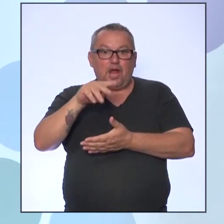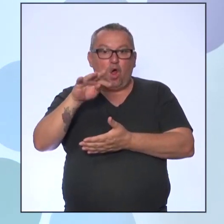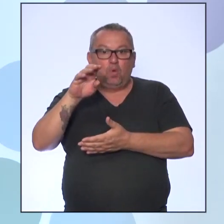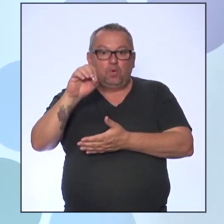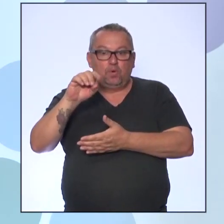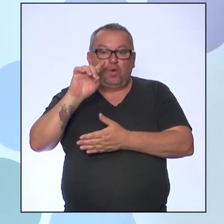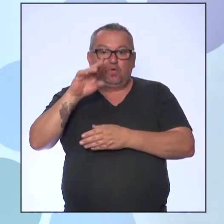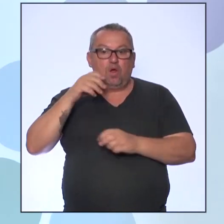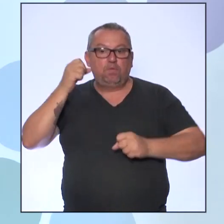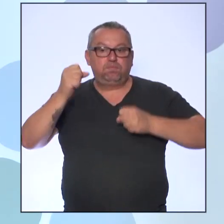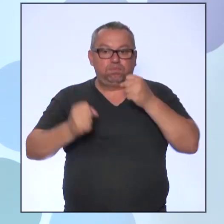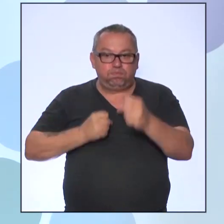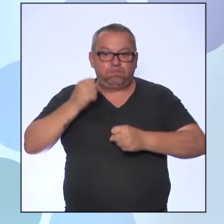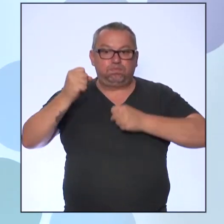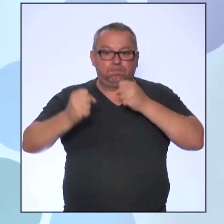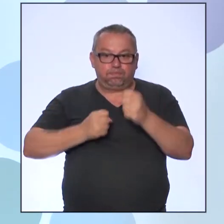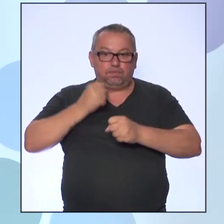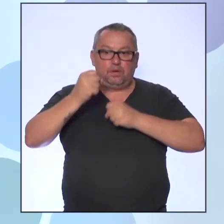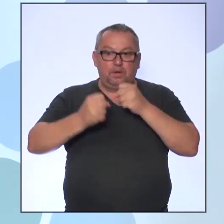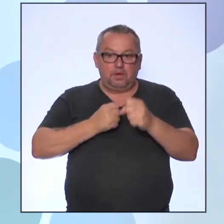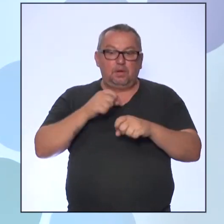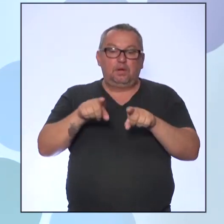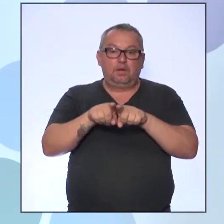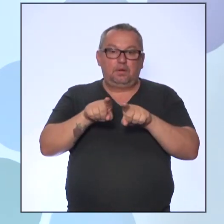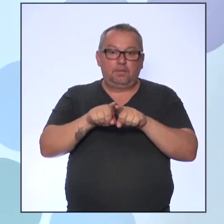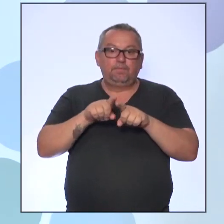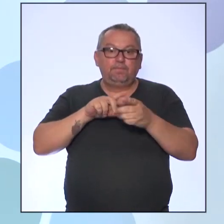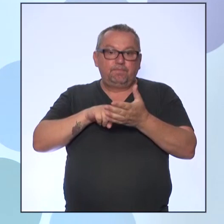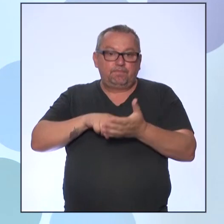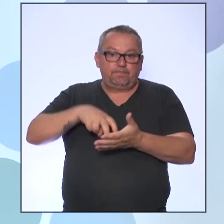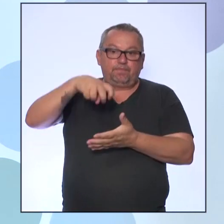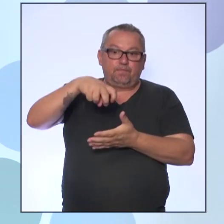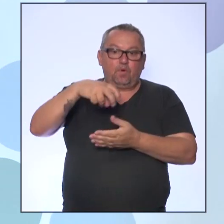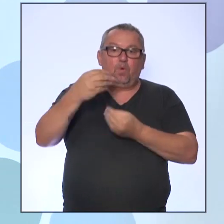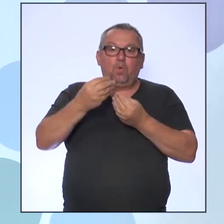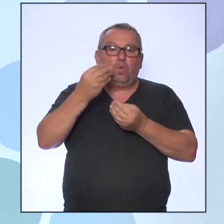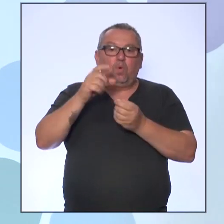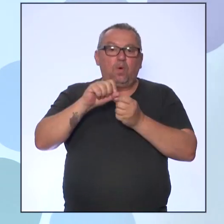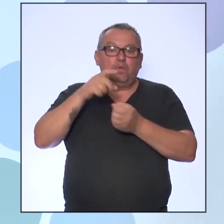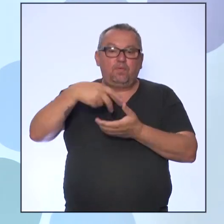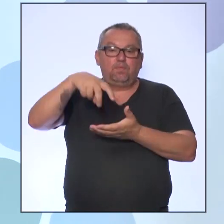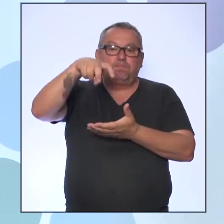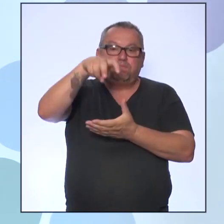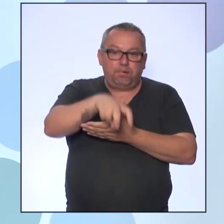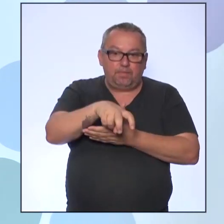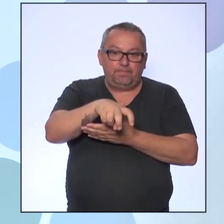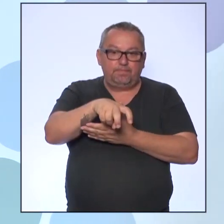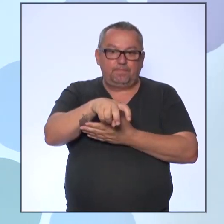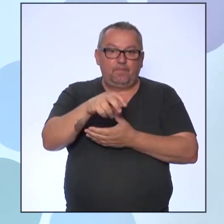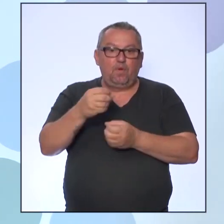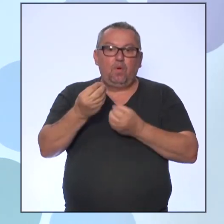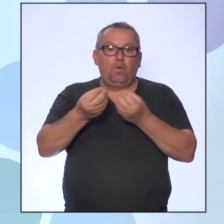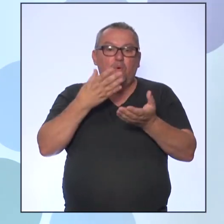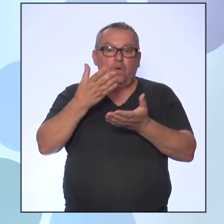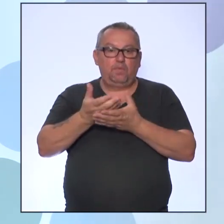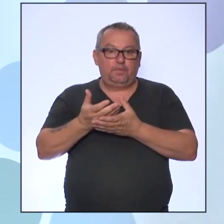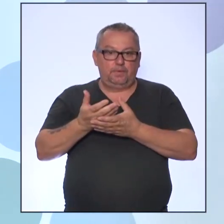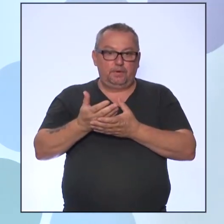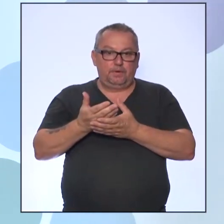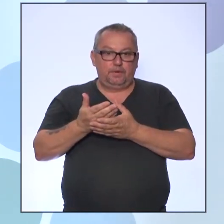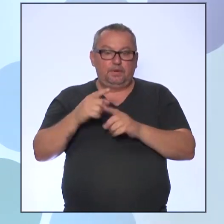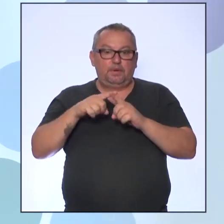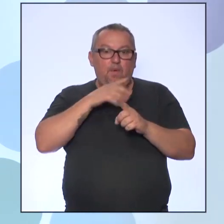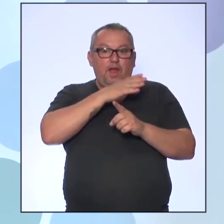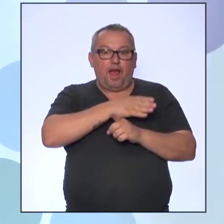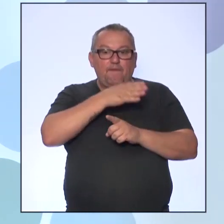se eu melhorar a corrida e a impulsão, como que vai ficar a minha queda, né? Como que vai ficar o meu voo, né? As fases